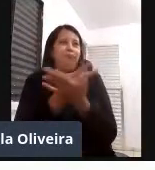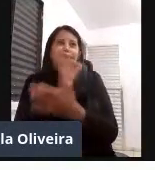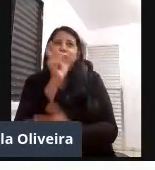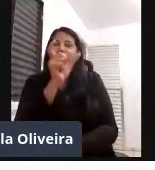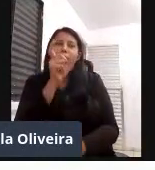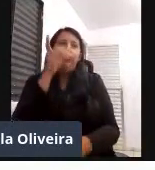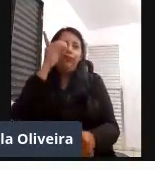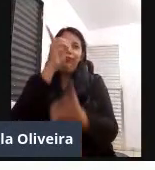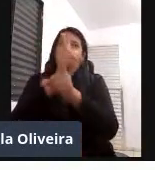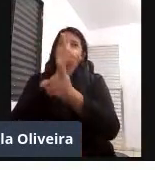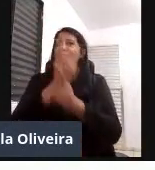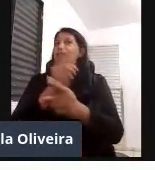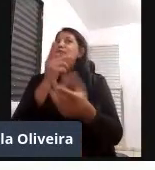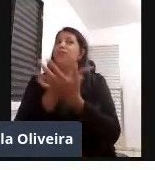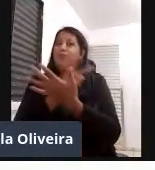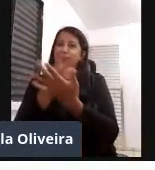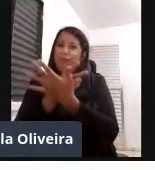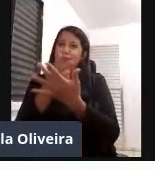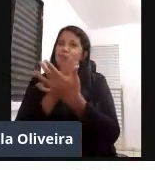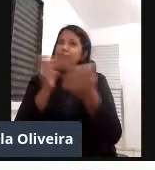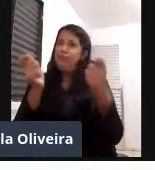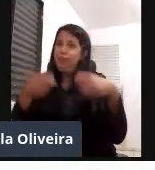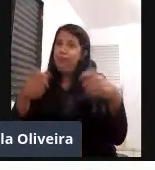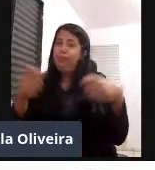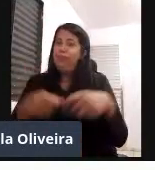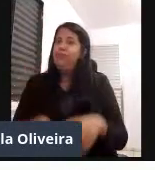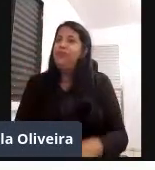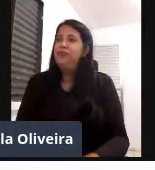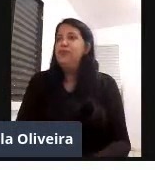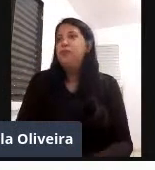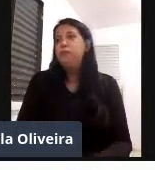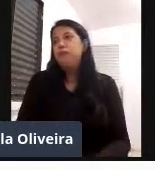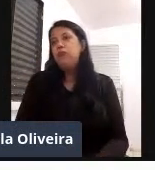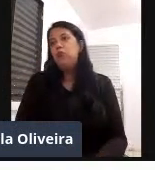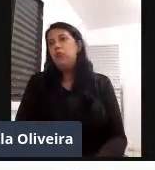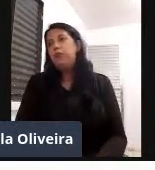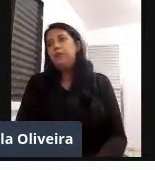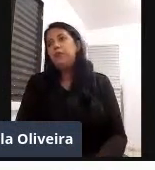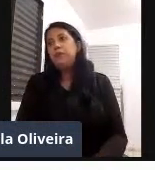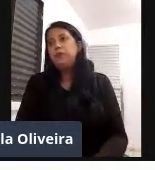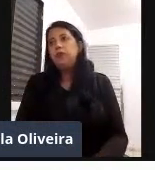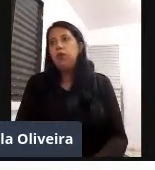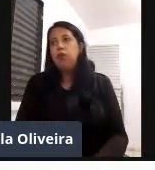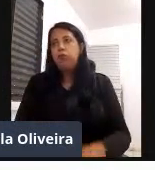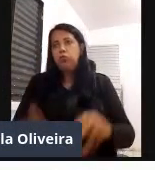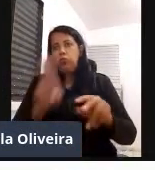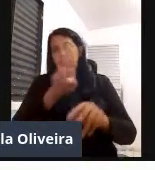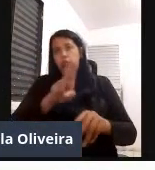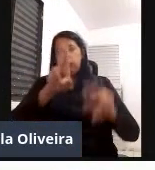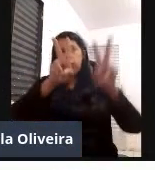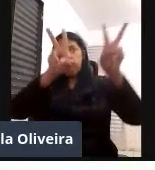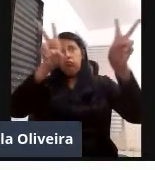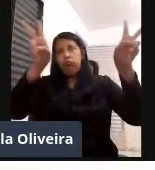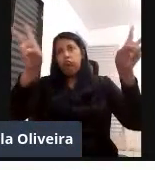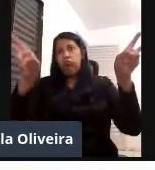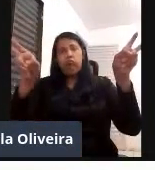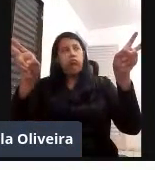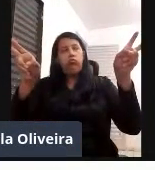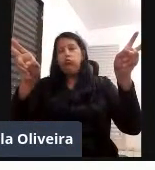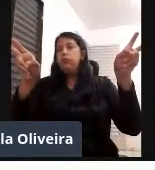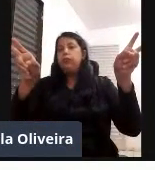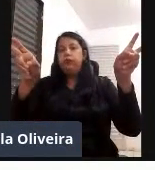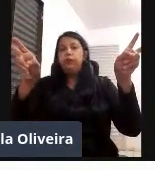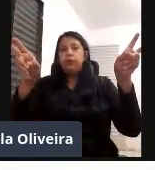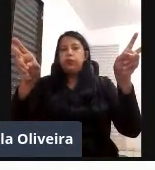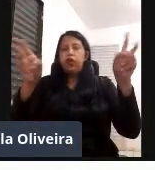estiver errado, ele talvez não recupere para você, né? Então, o termo exato busca documento com as palavras na mesma ordem. Então,